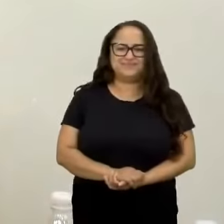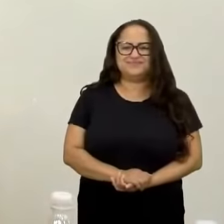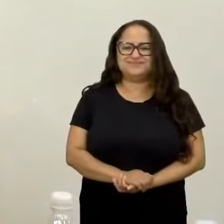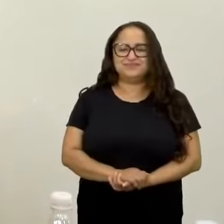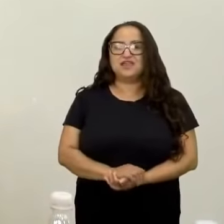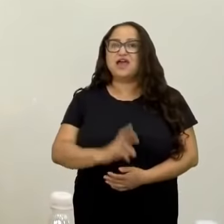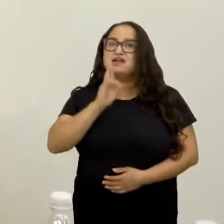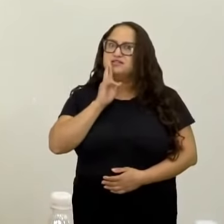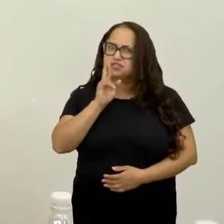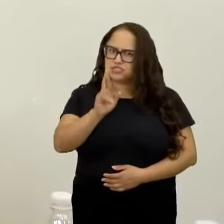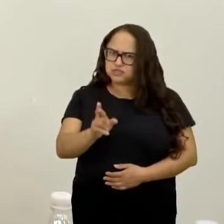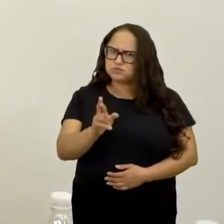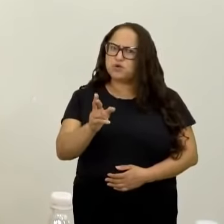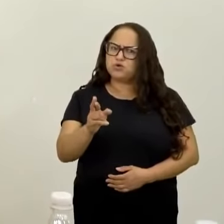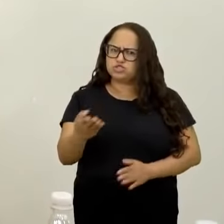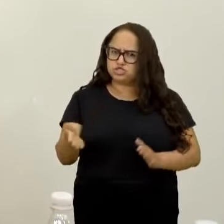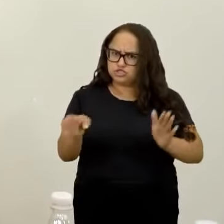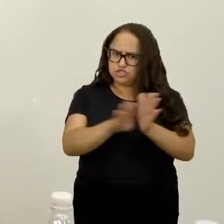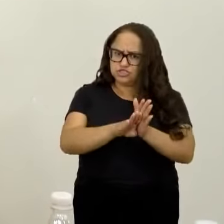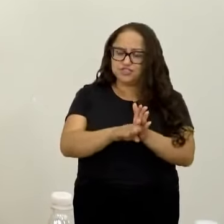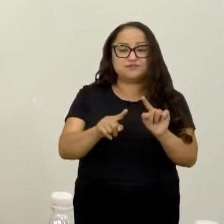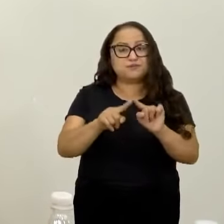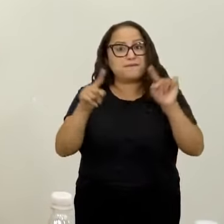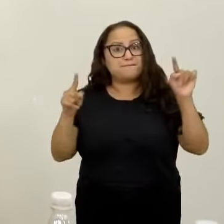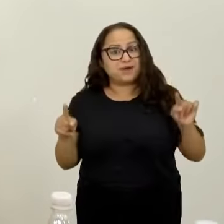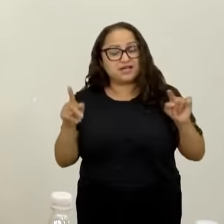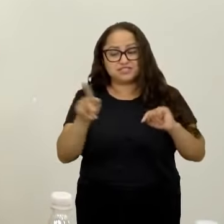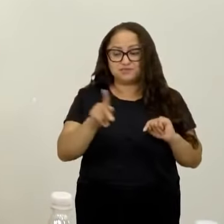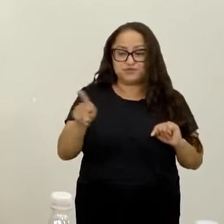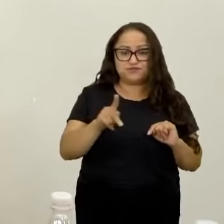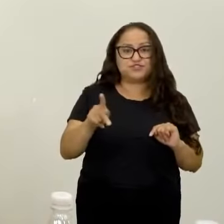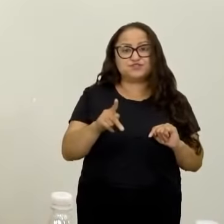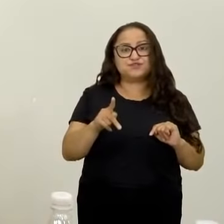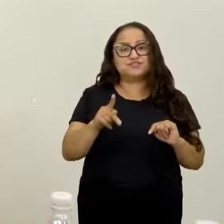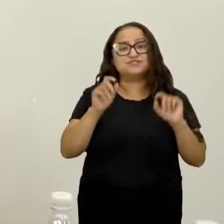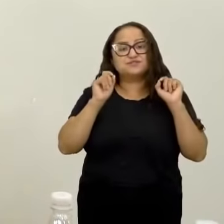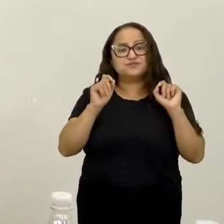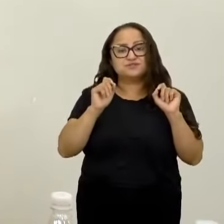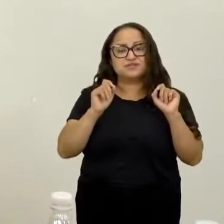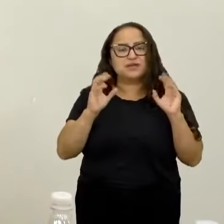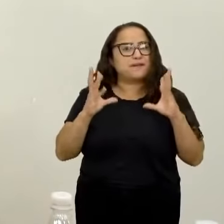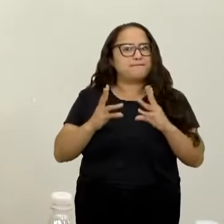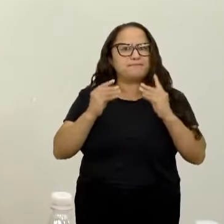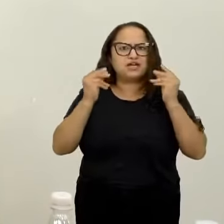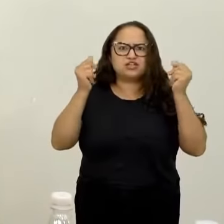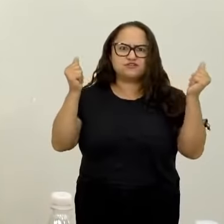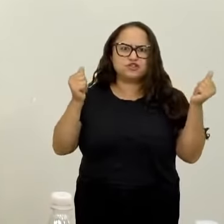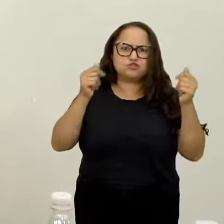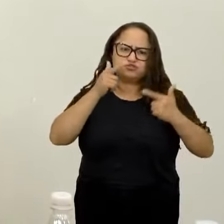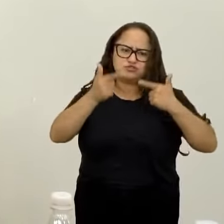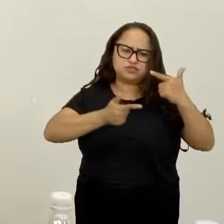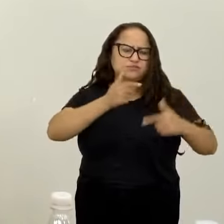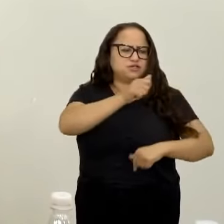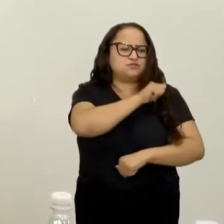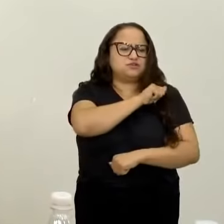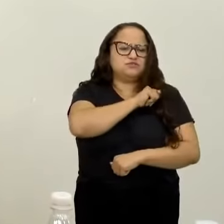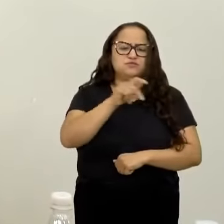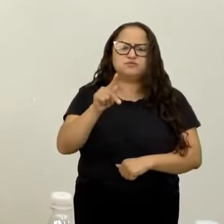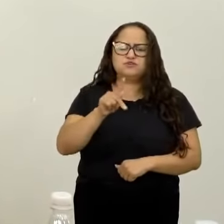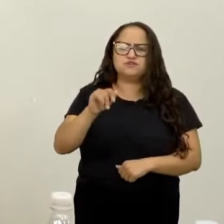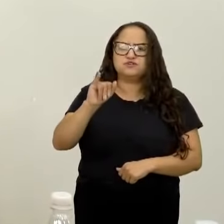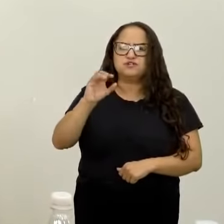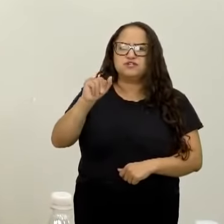as respostas estão chegando mas os professores comentando aqui fantástico os trabalhos dos alunos a professora